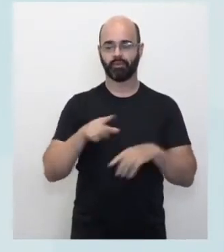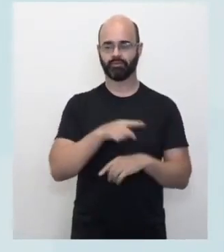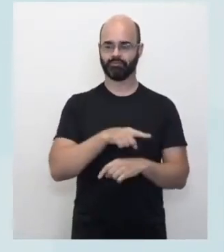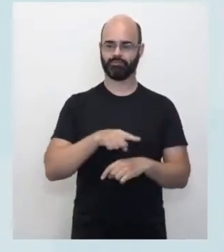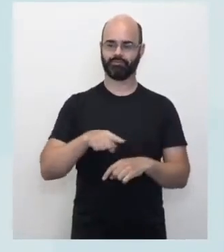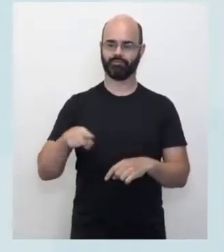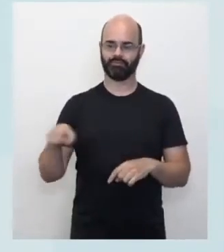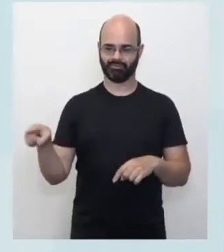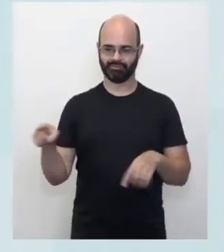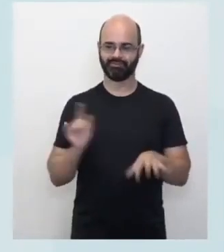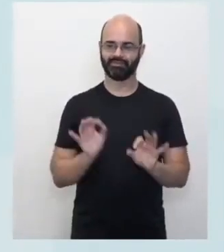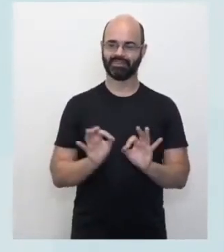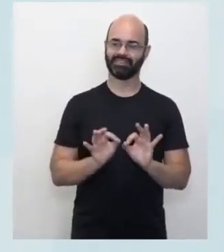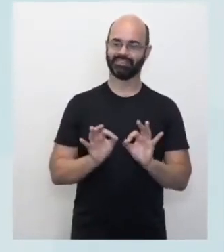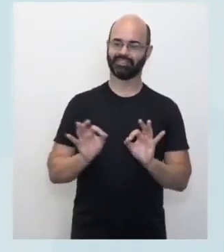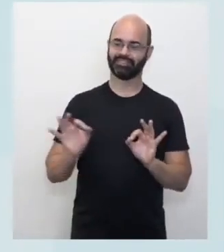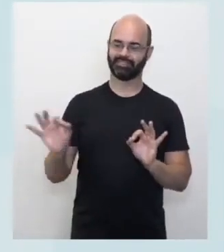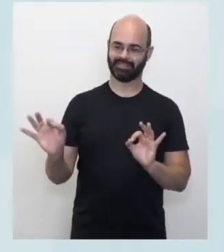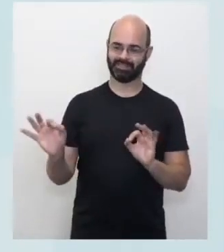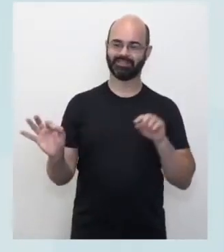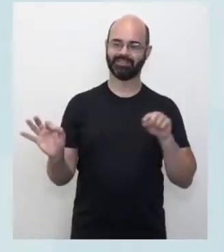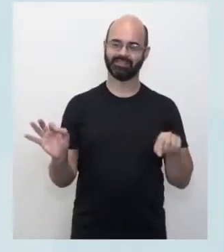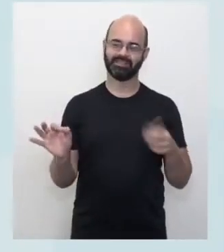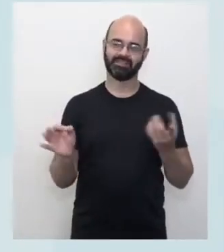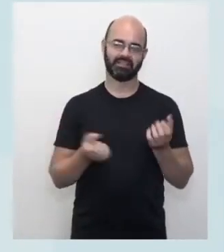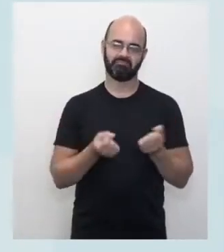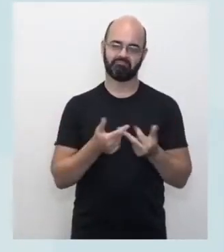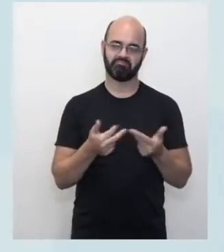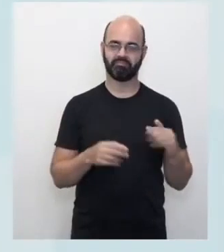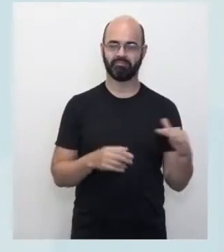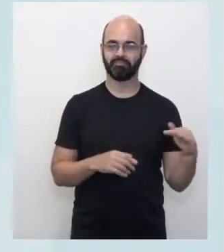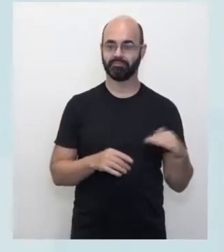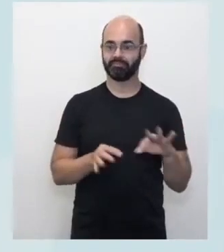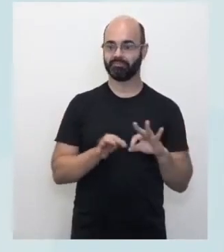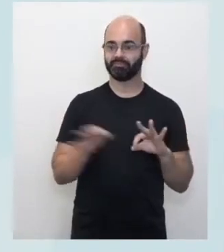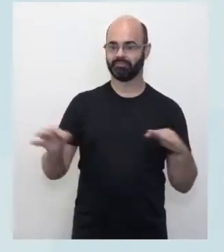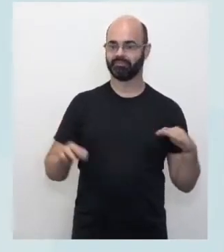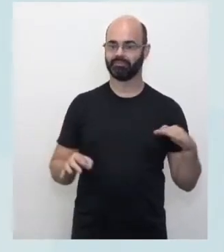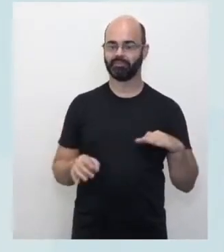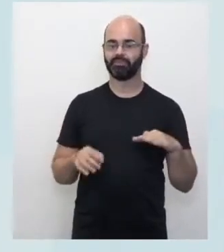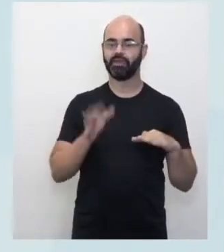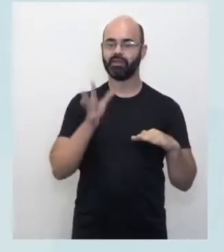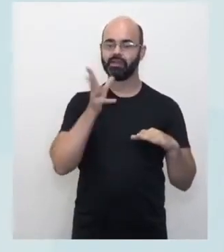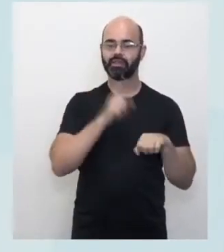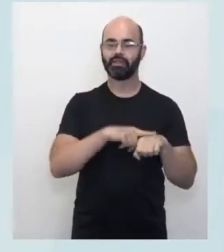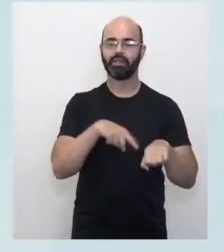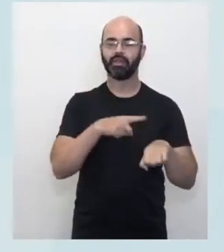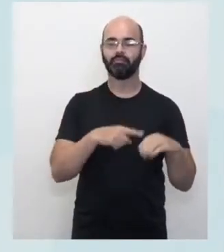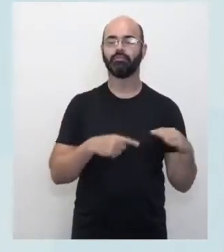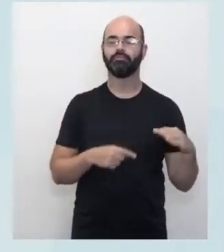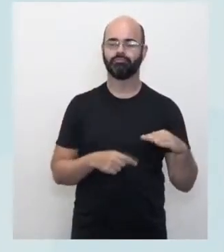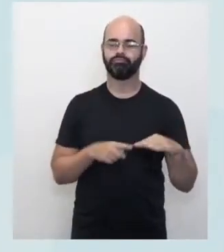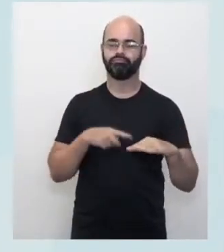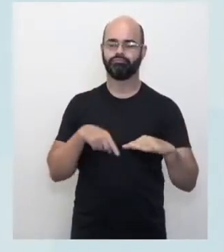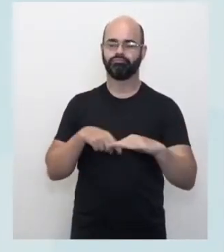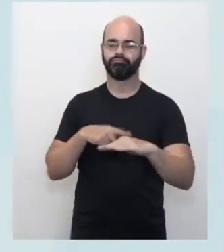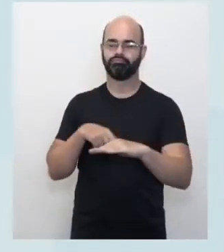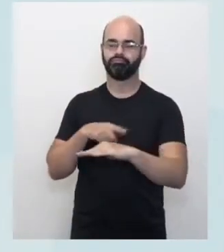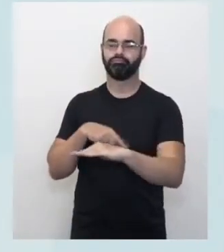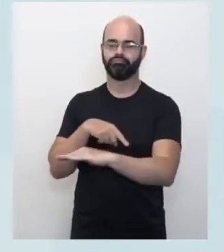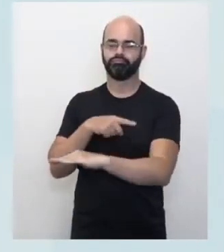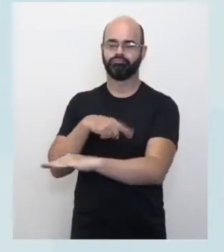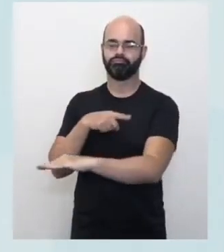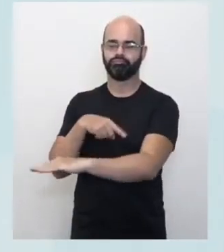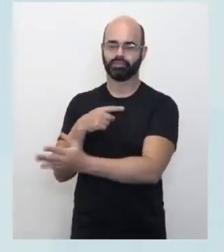a distância que esse veículo percorreu e a gente vai ter o tempo gasto para percorrer. E quando a gente divide